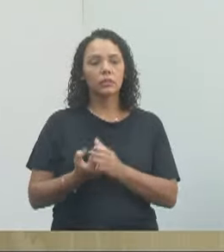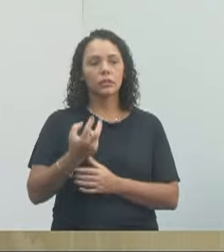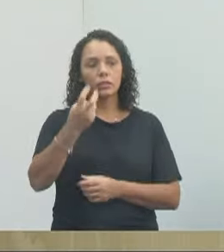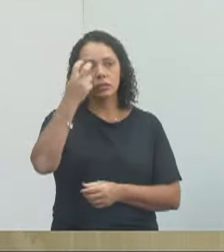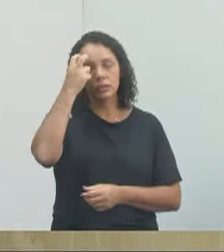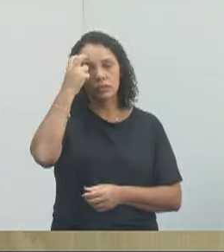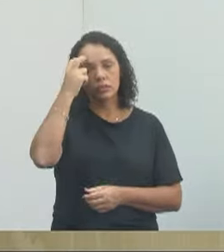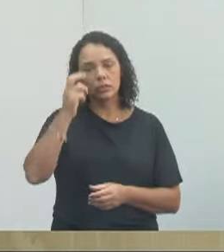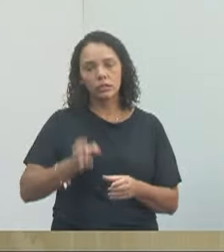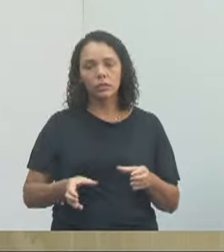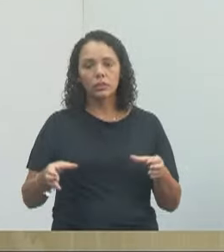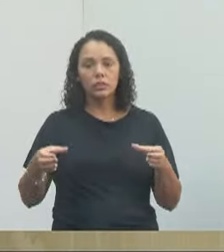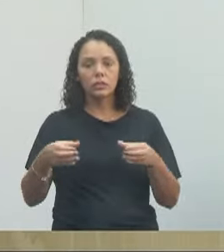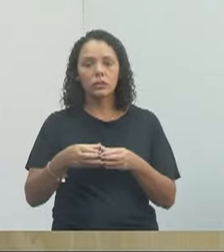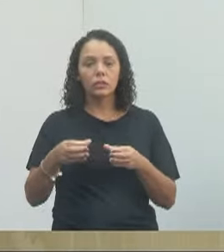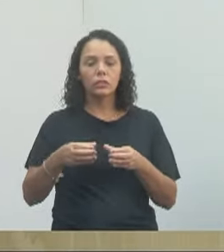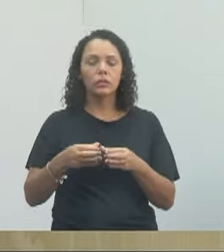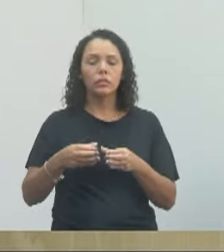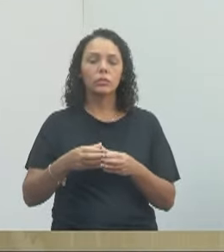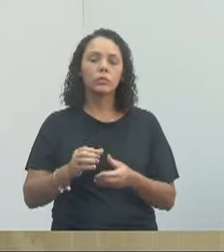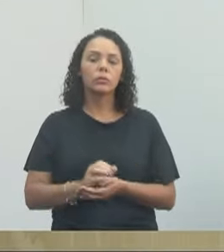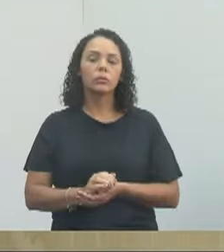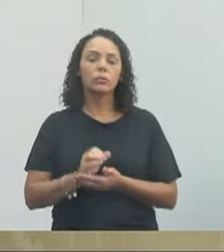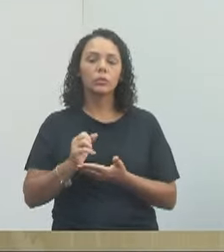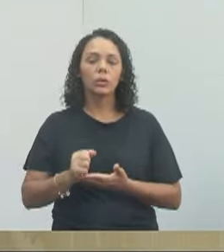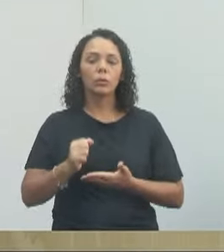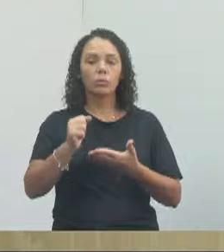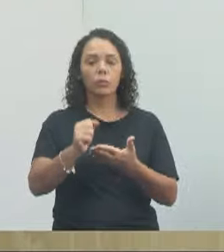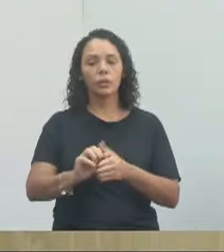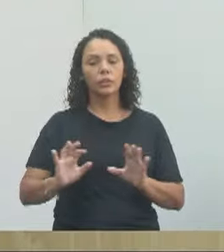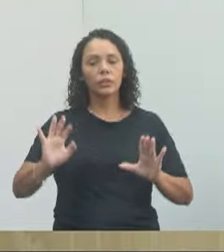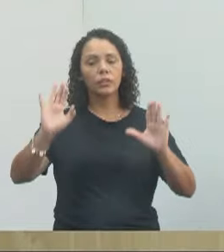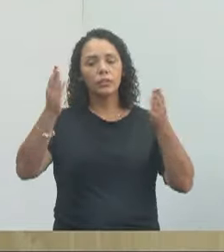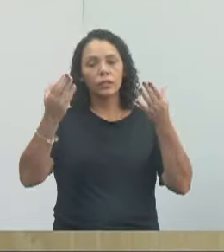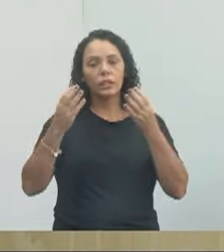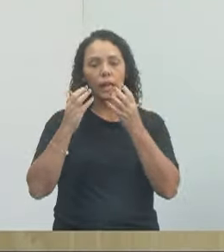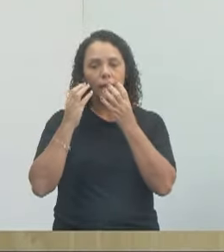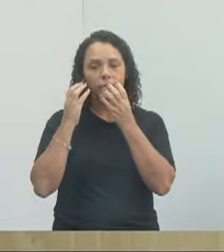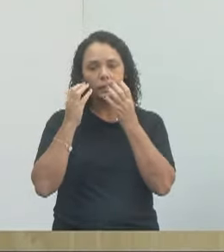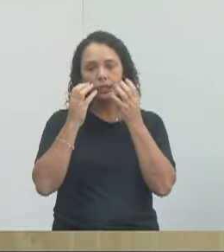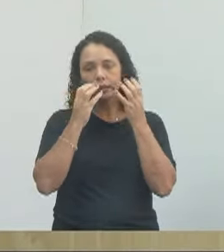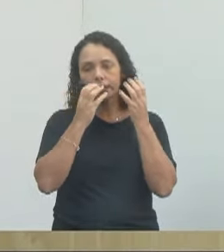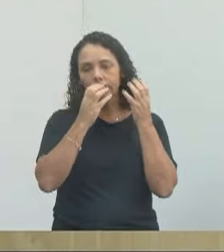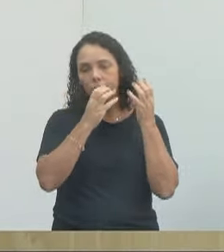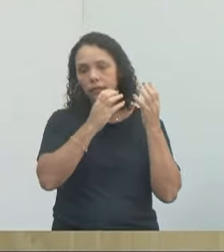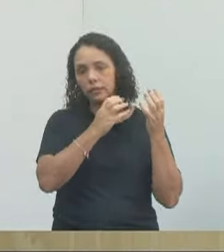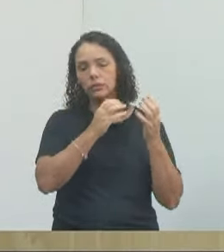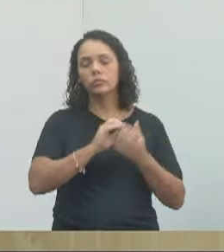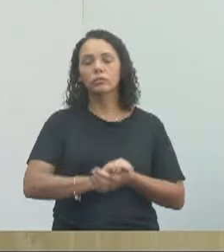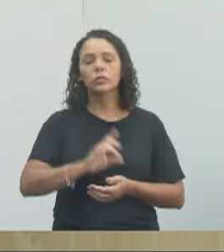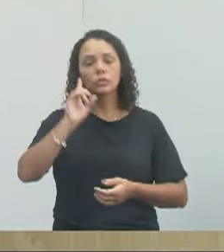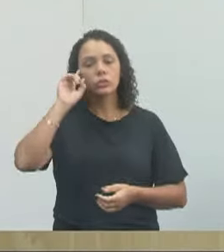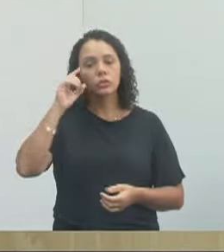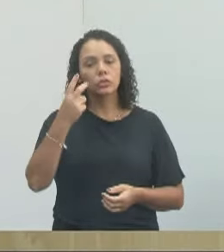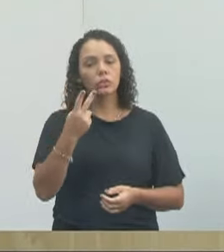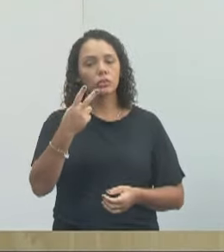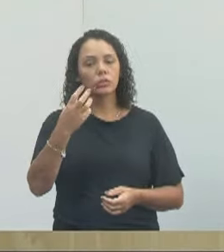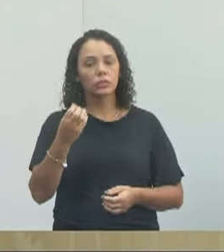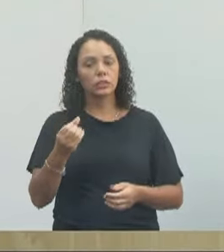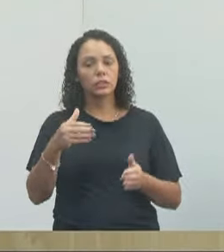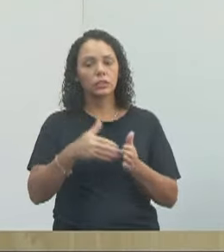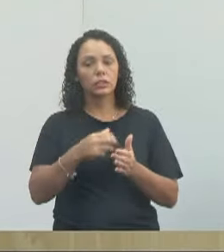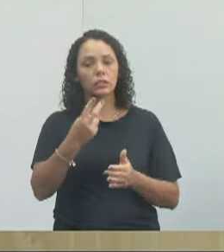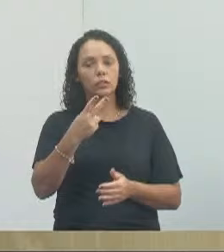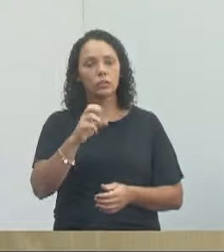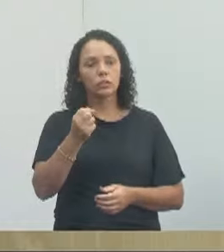equipe P apoio dado na 18ª Festa do Milho realizada pela paróquia Nossa Senhora do Paraíso entre os dias 26 e 28 de